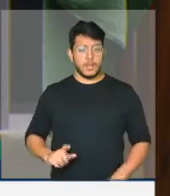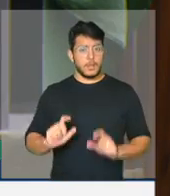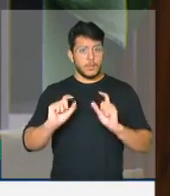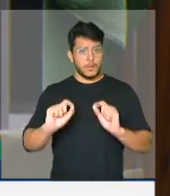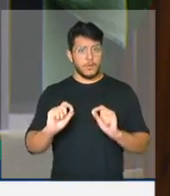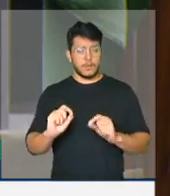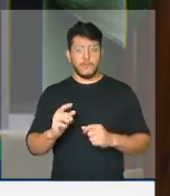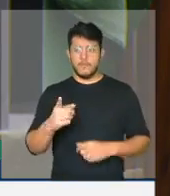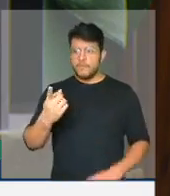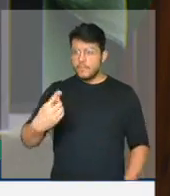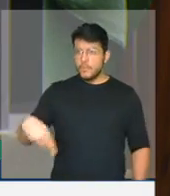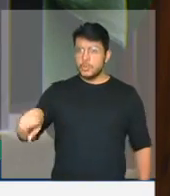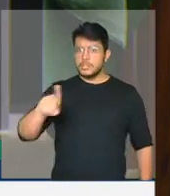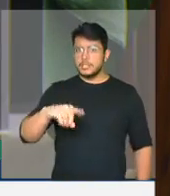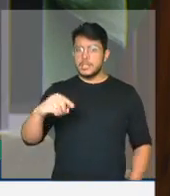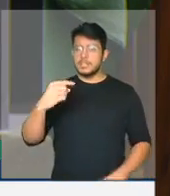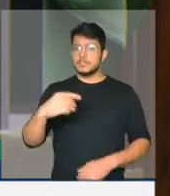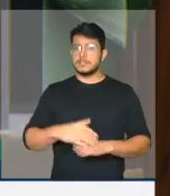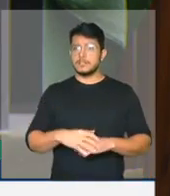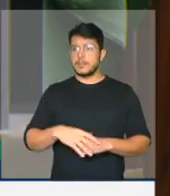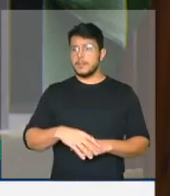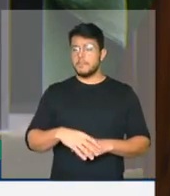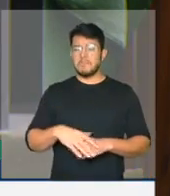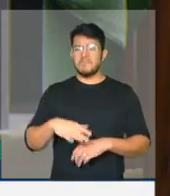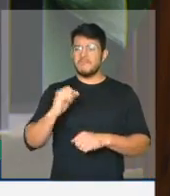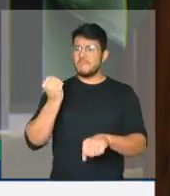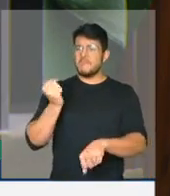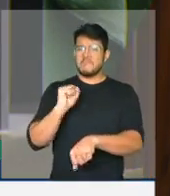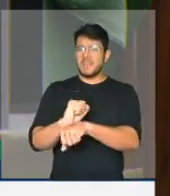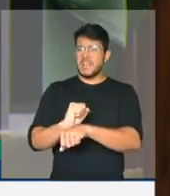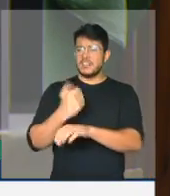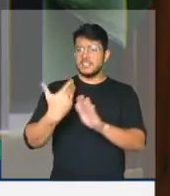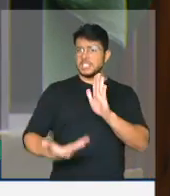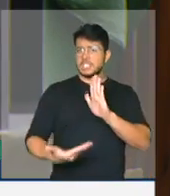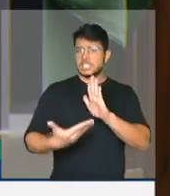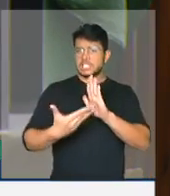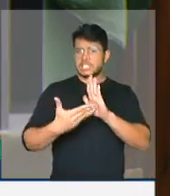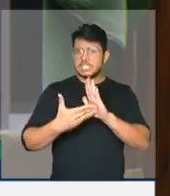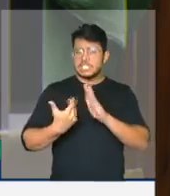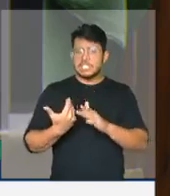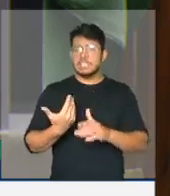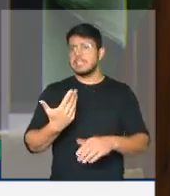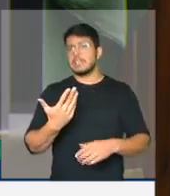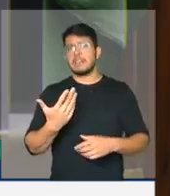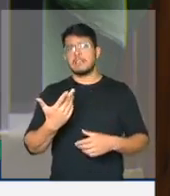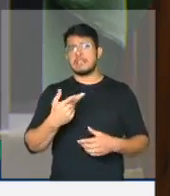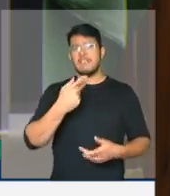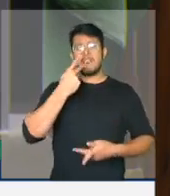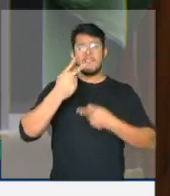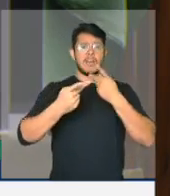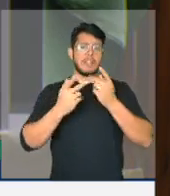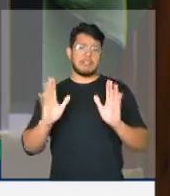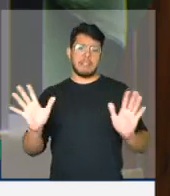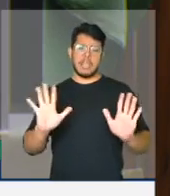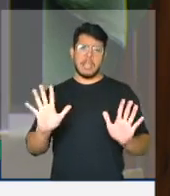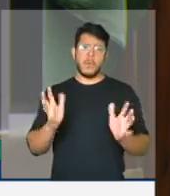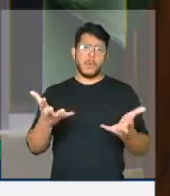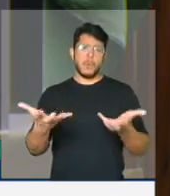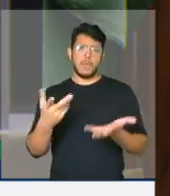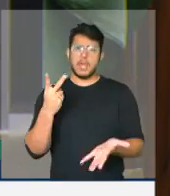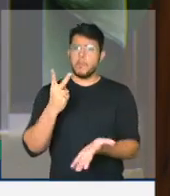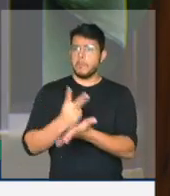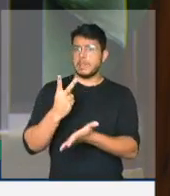quer manter o aumento do preço dos combustíveis, que está prejudicando tanto a nação brasileira e o